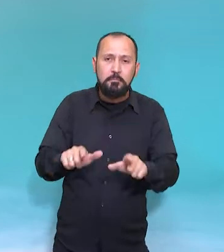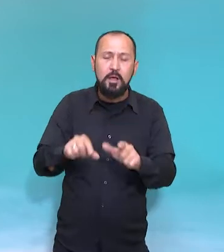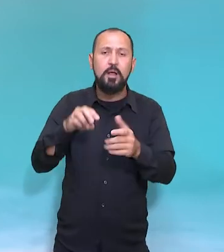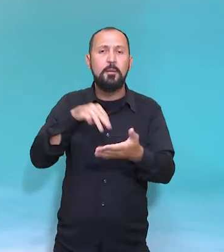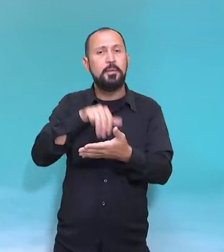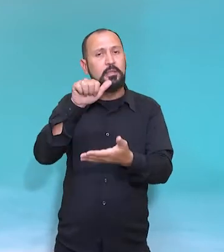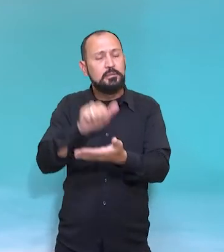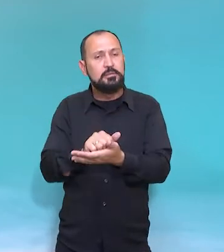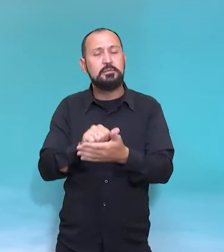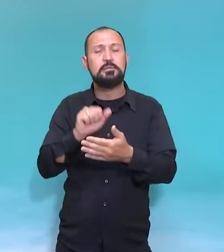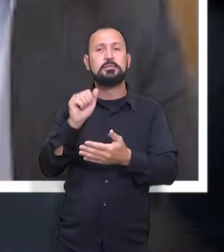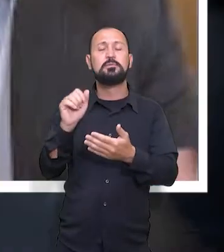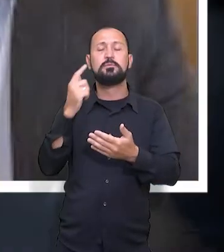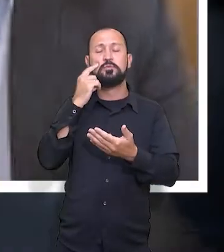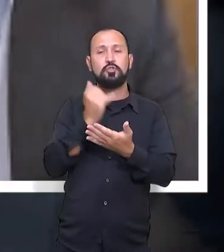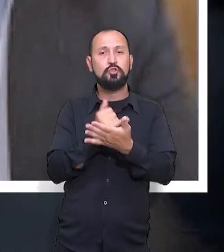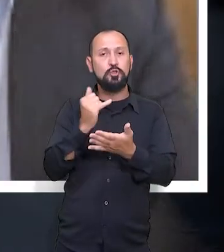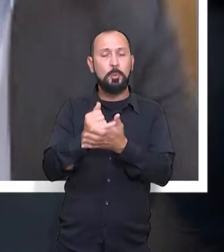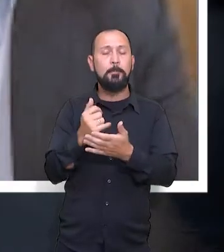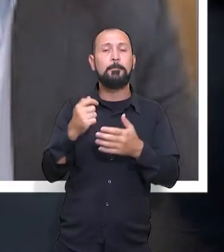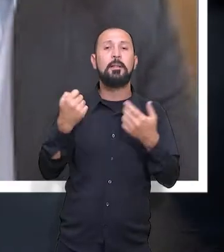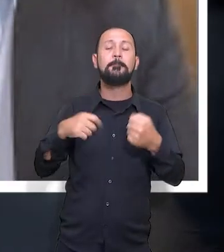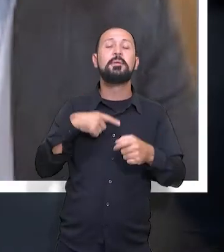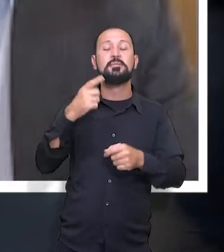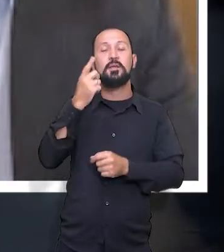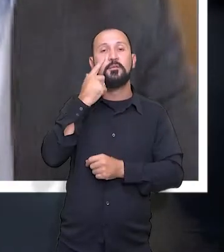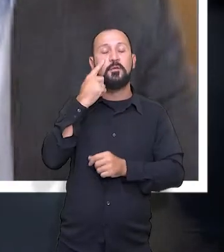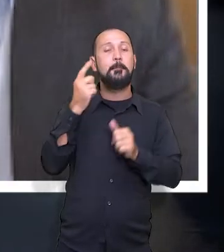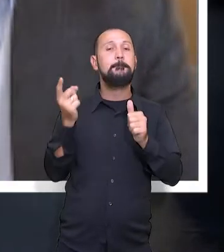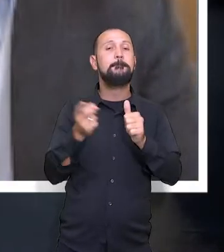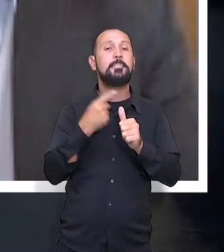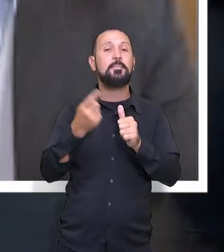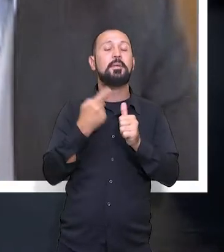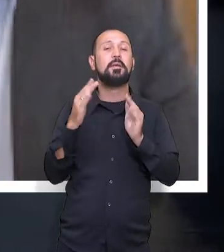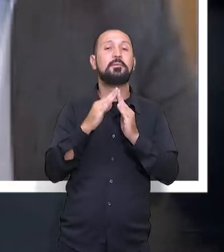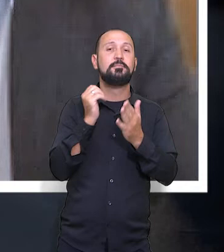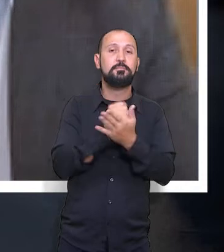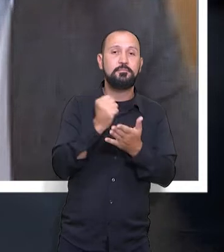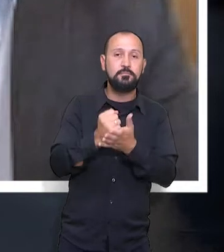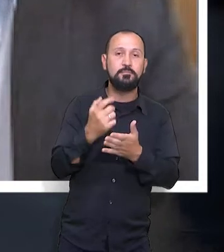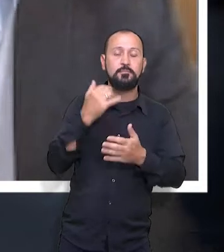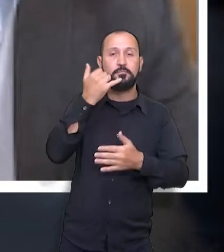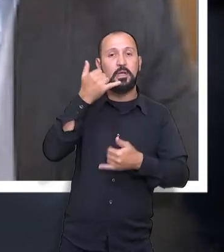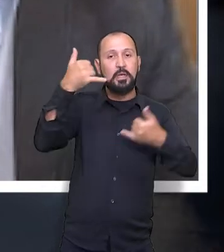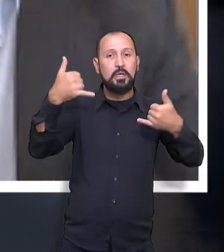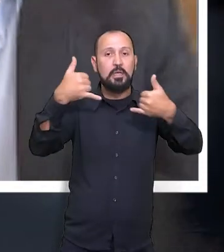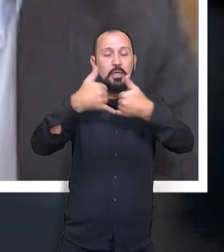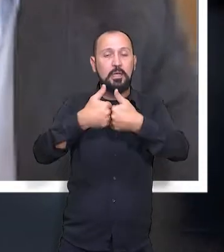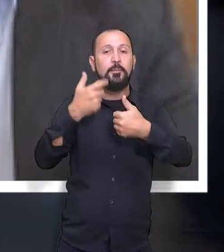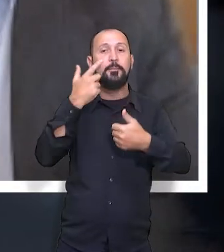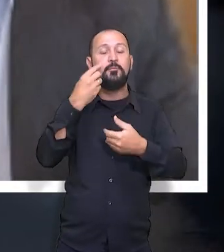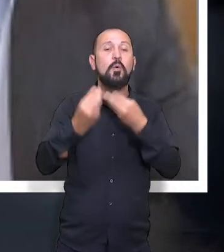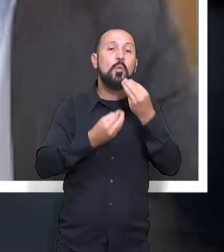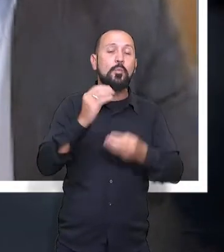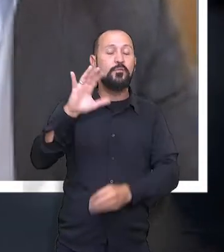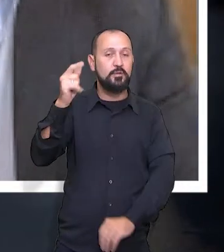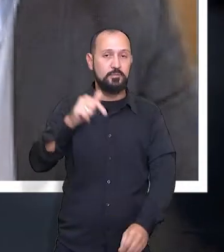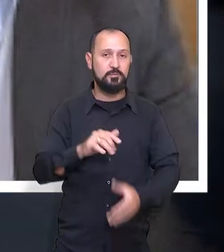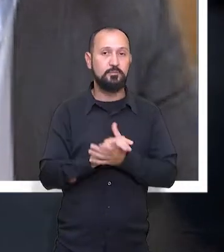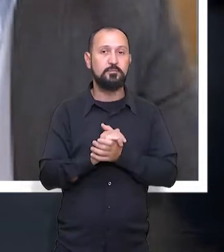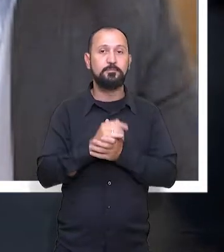certidão, matrícula de imóvel de outro estado. Ele precisa verificar primeiro qual é o cartório, ligar no cartório para ver qual